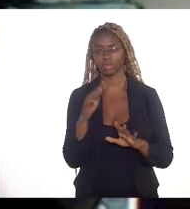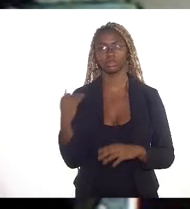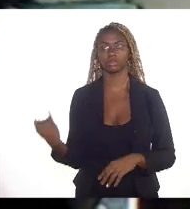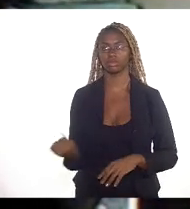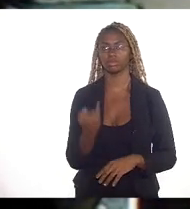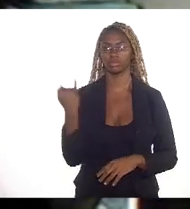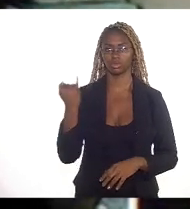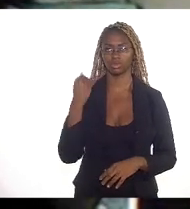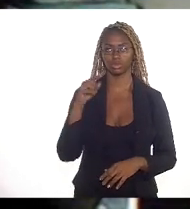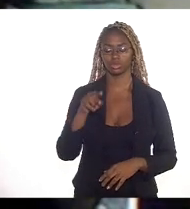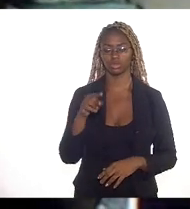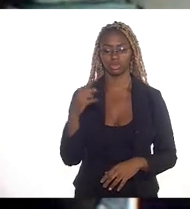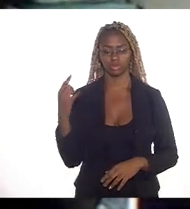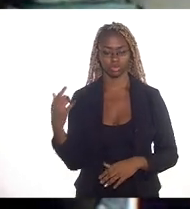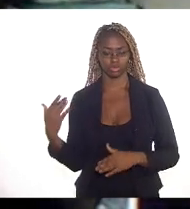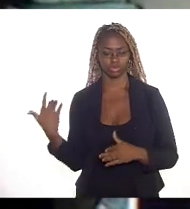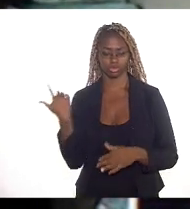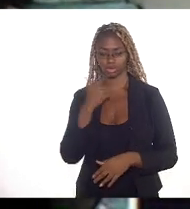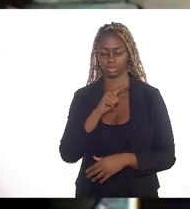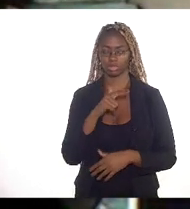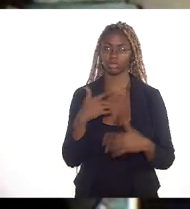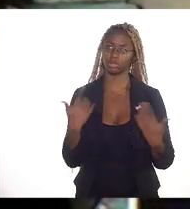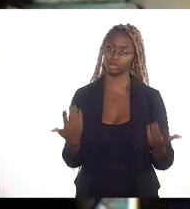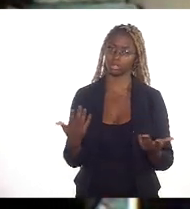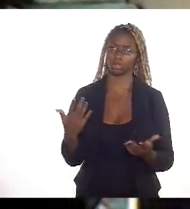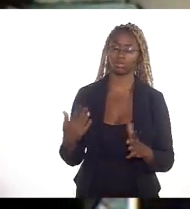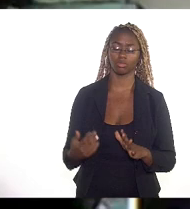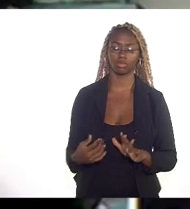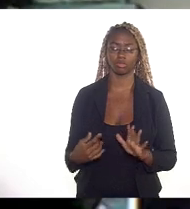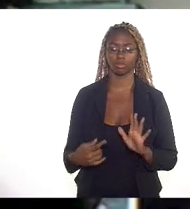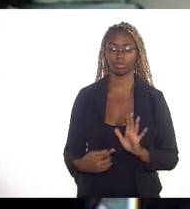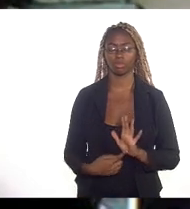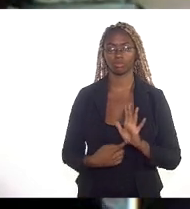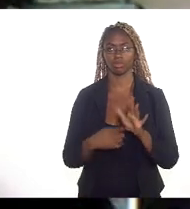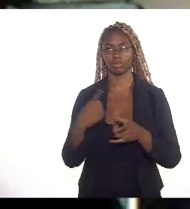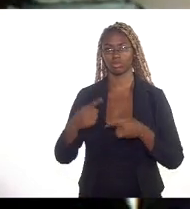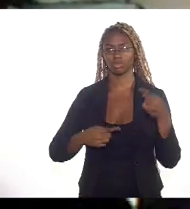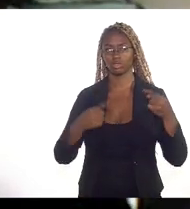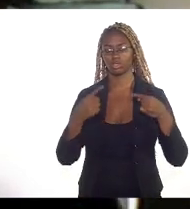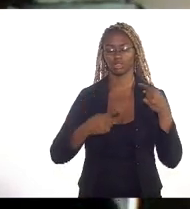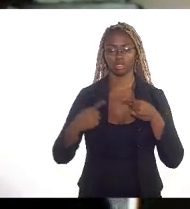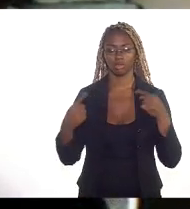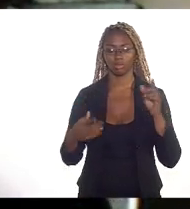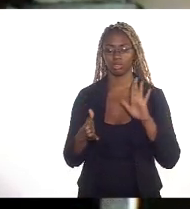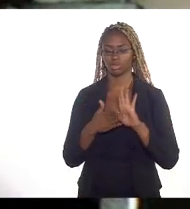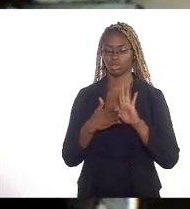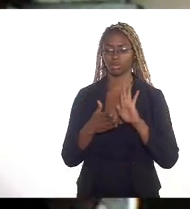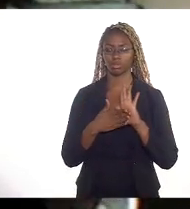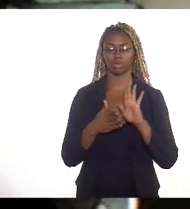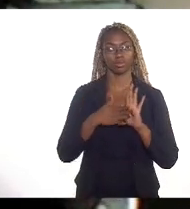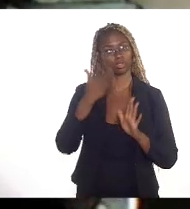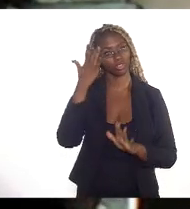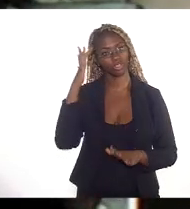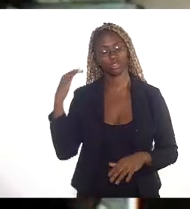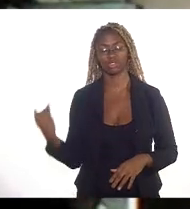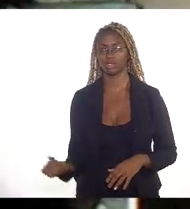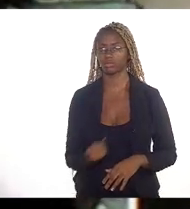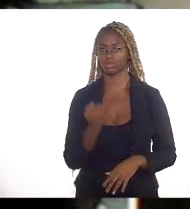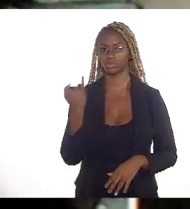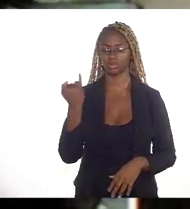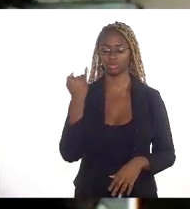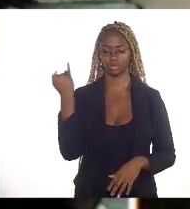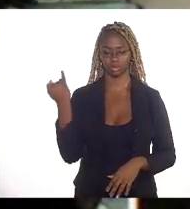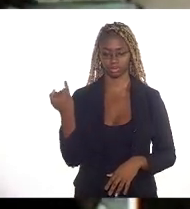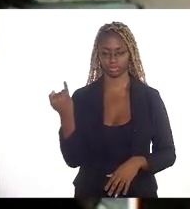esse patamar que a gente chegou. Então, eu quero trazer para o debate uma proposta que eu considero fundamental, que